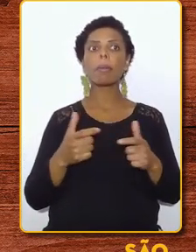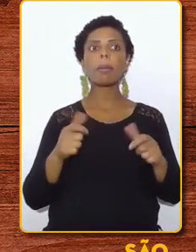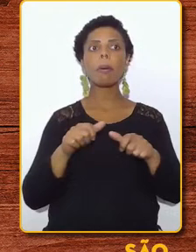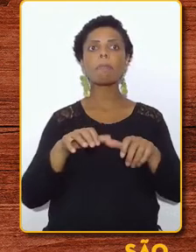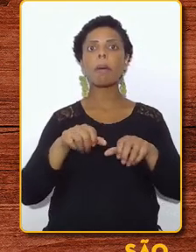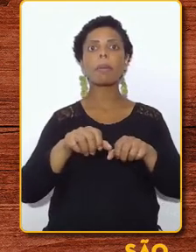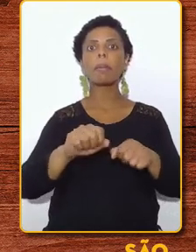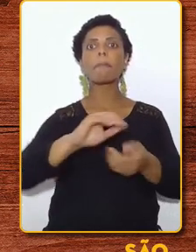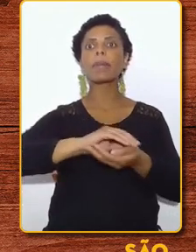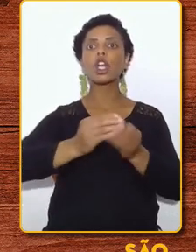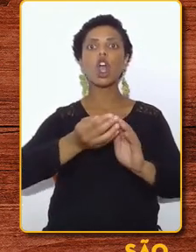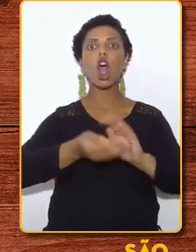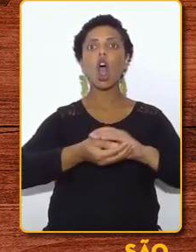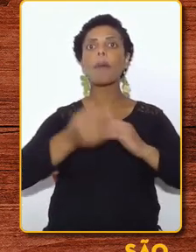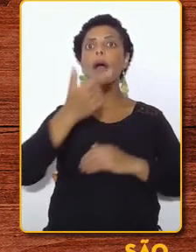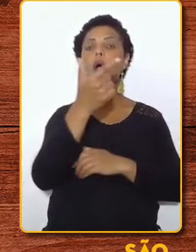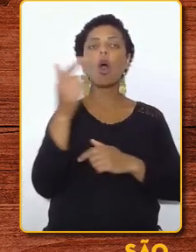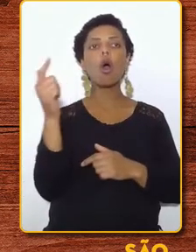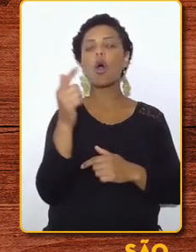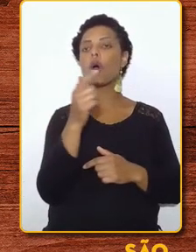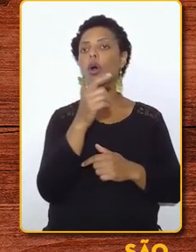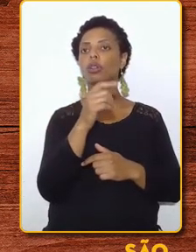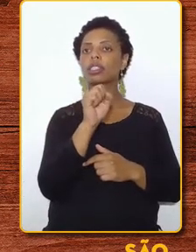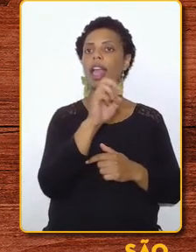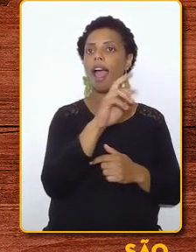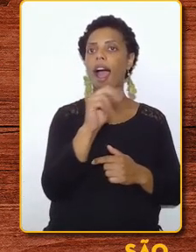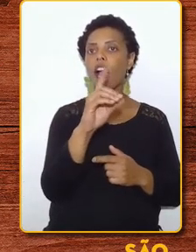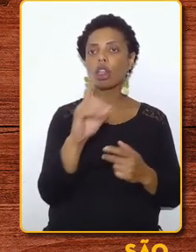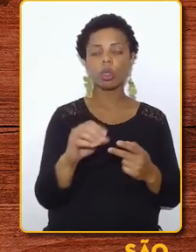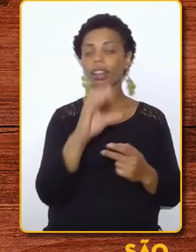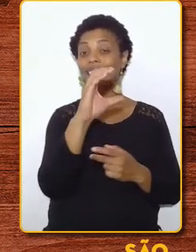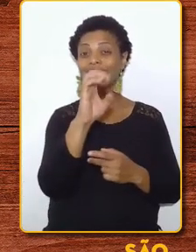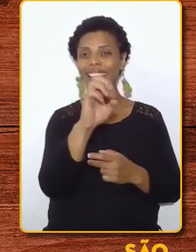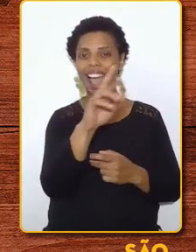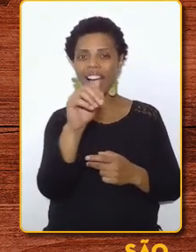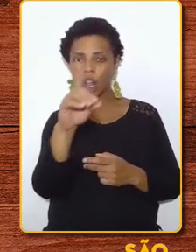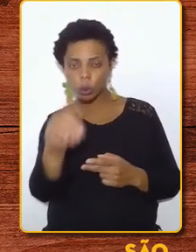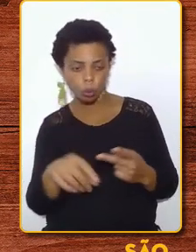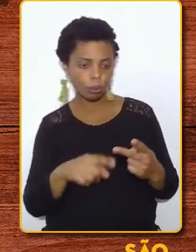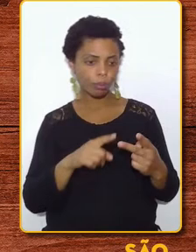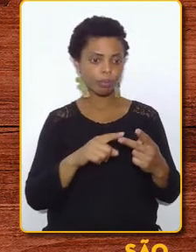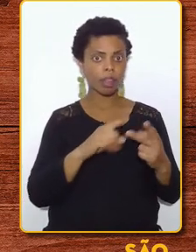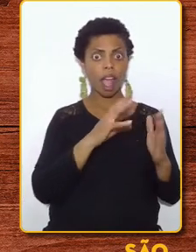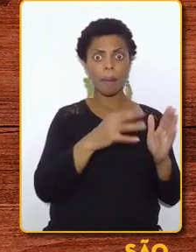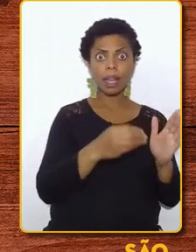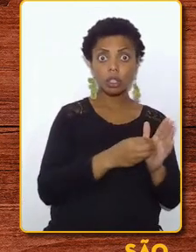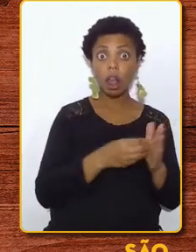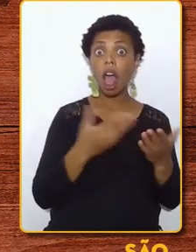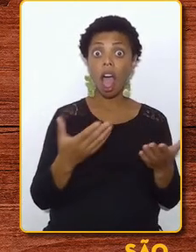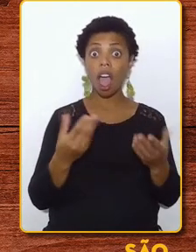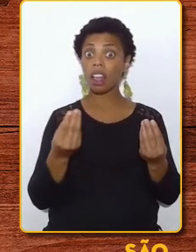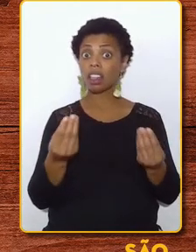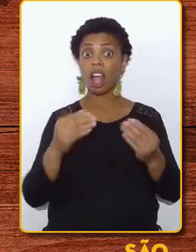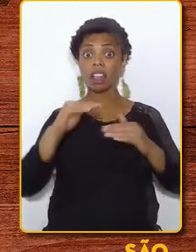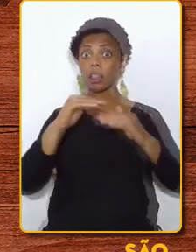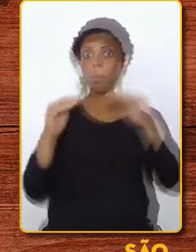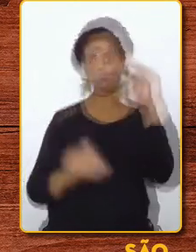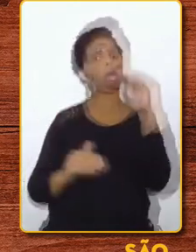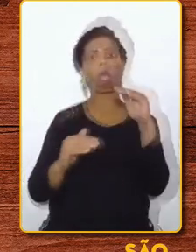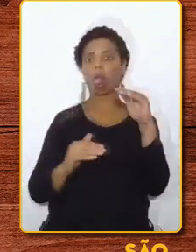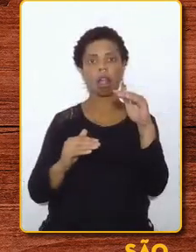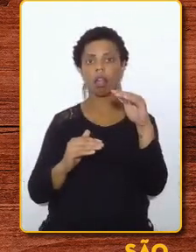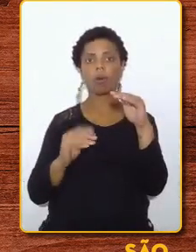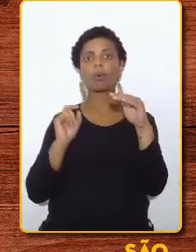Amazônia, gera desequilíbrios não só na natureza, mas desequilíbrios do ponto de vista da